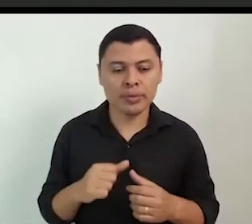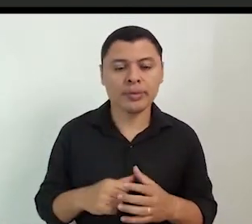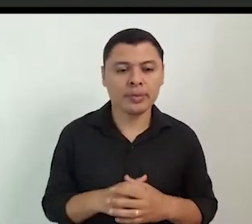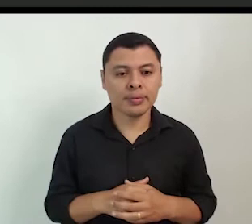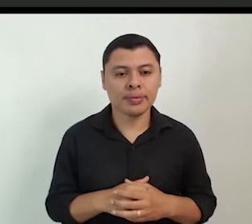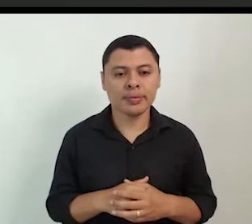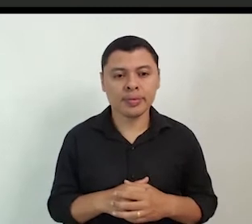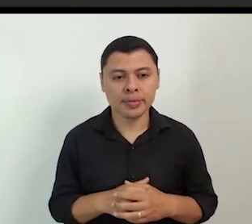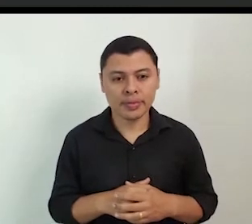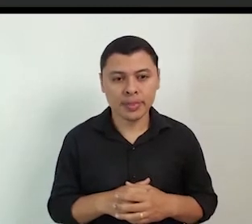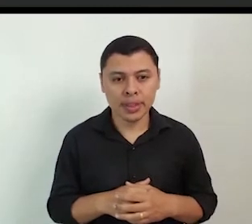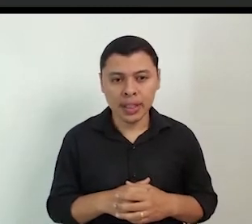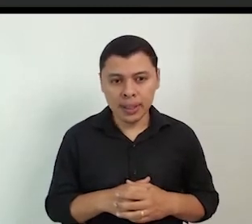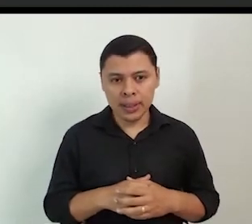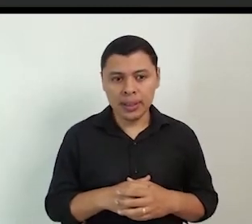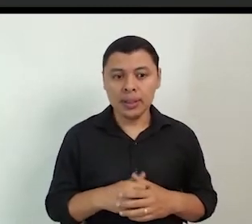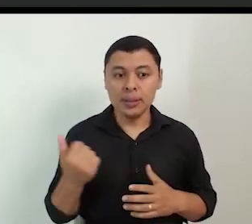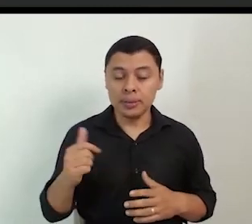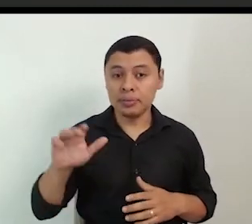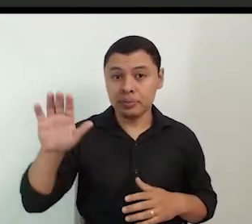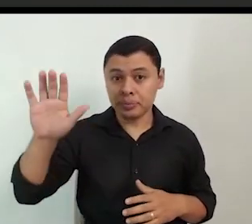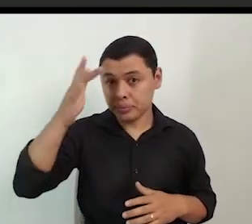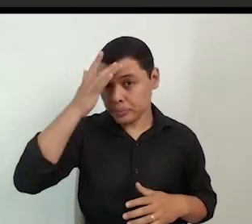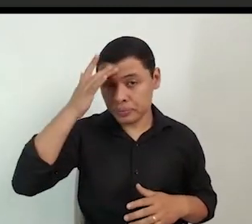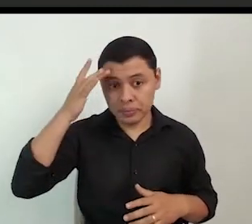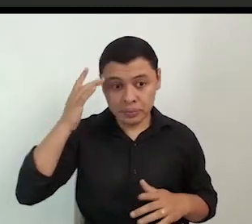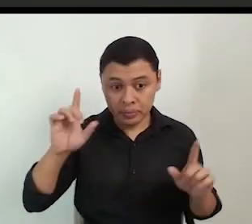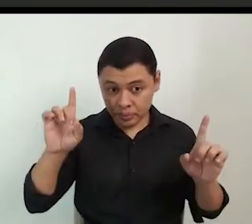Sobre a questão de contratação de pessoas com deficiência,